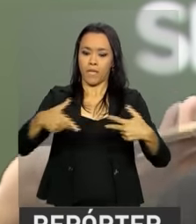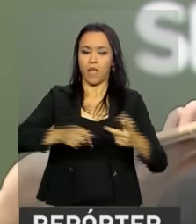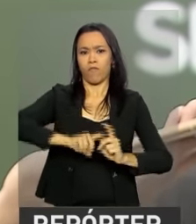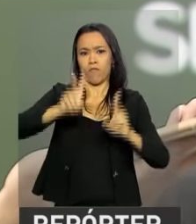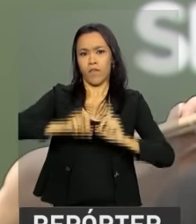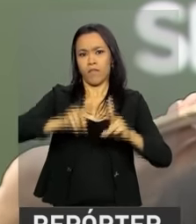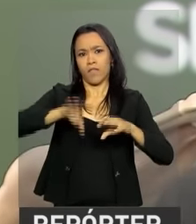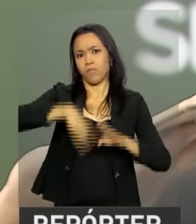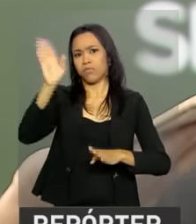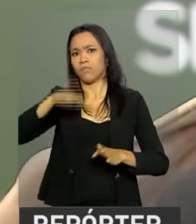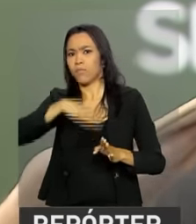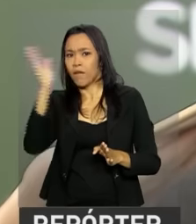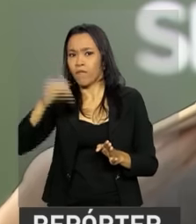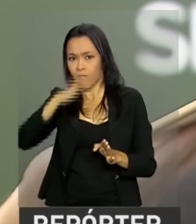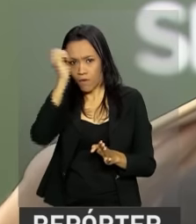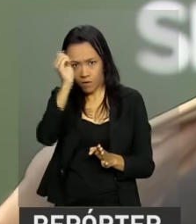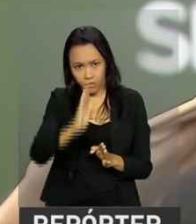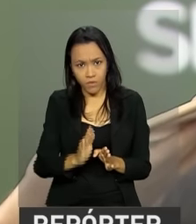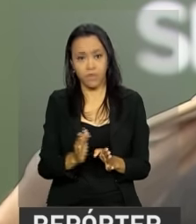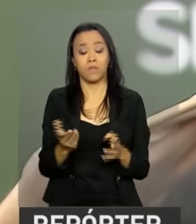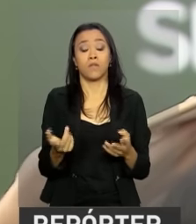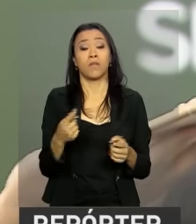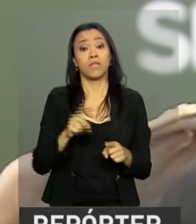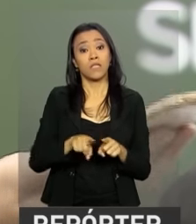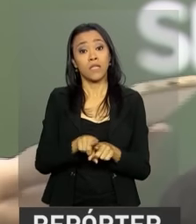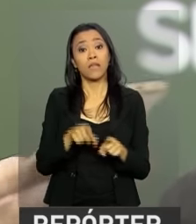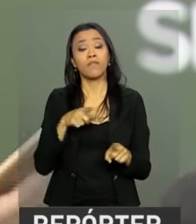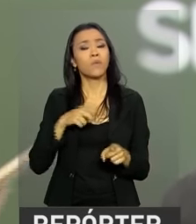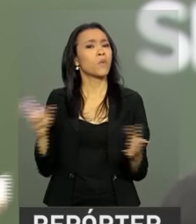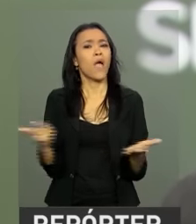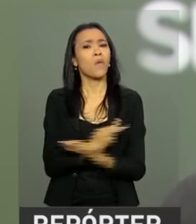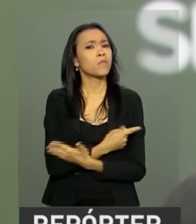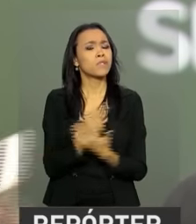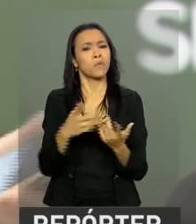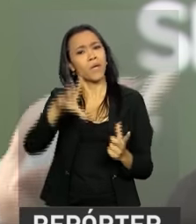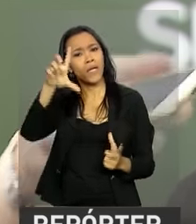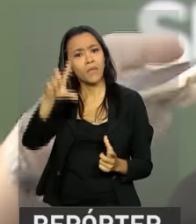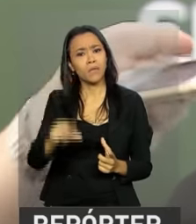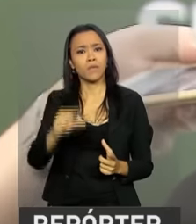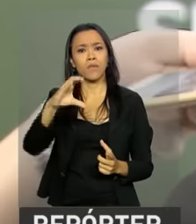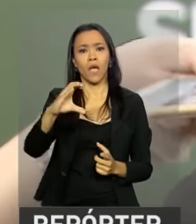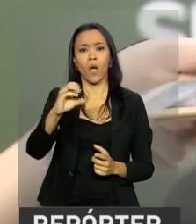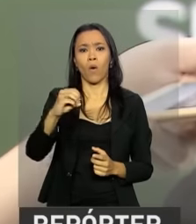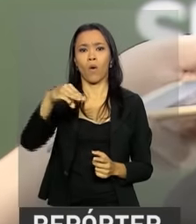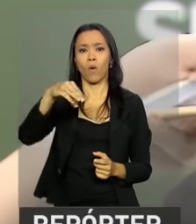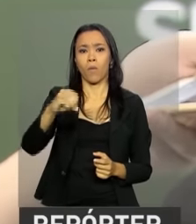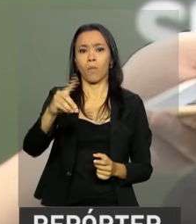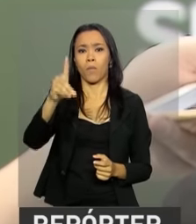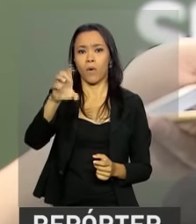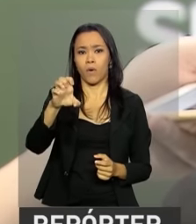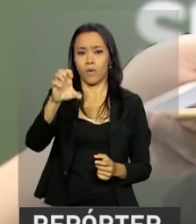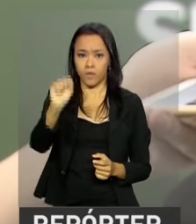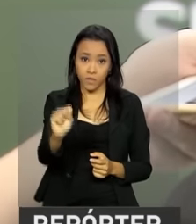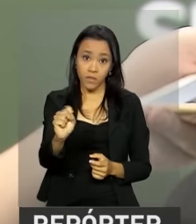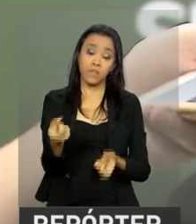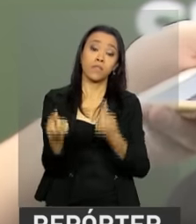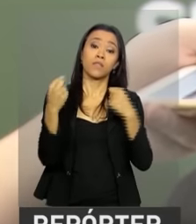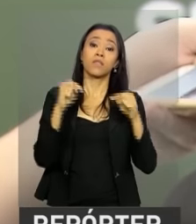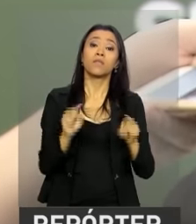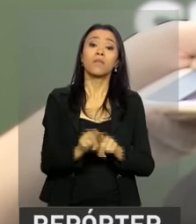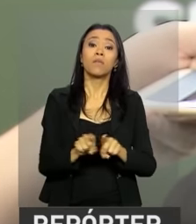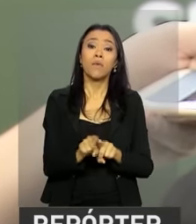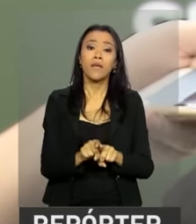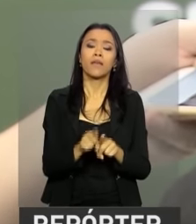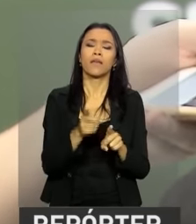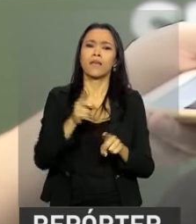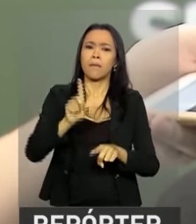internacional dos preços das comodes e uma redução que causa uma redução do valor exportado por outro lado um aumento das quantidades